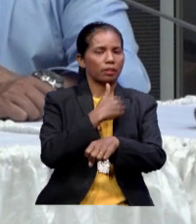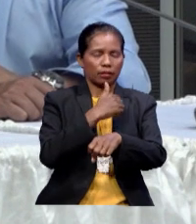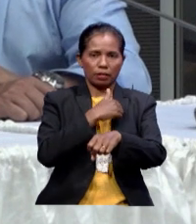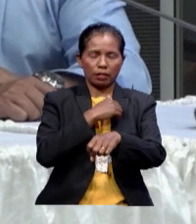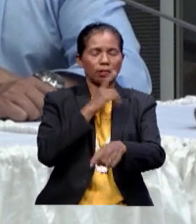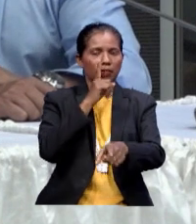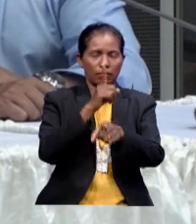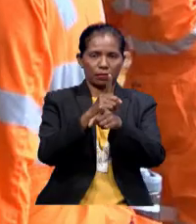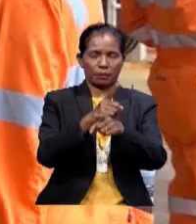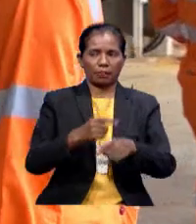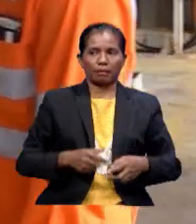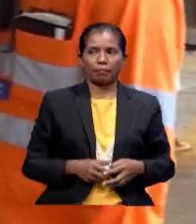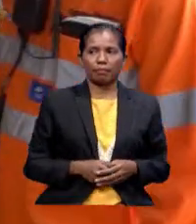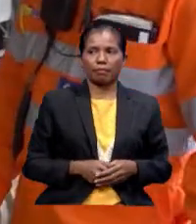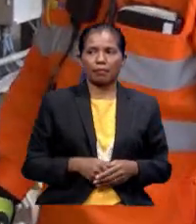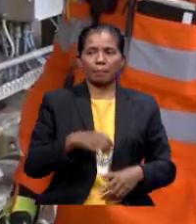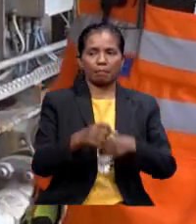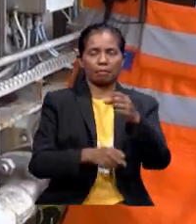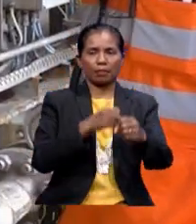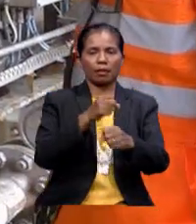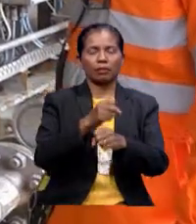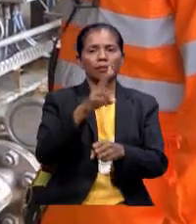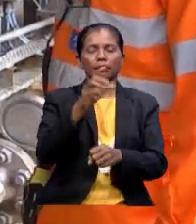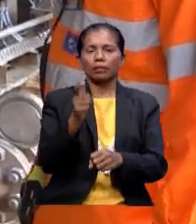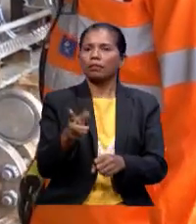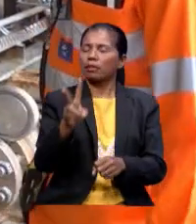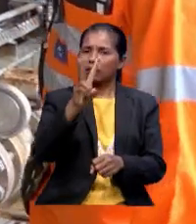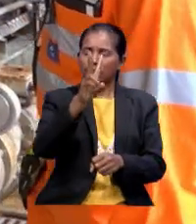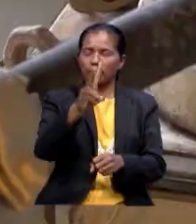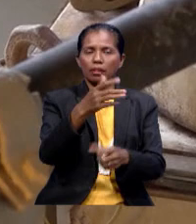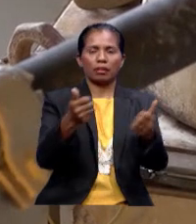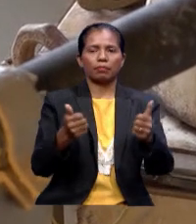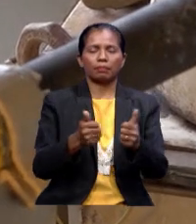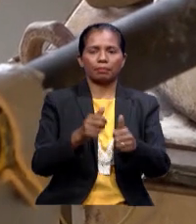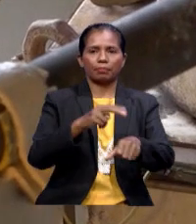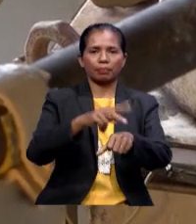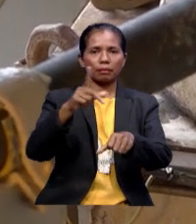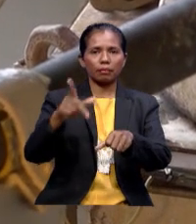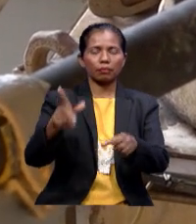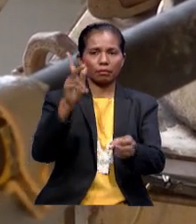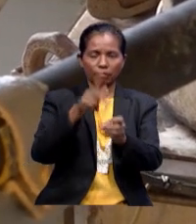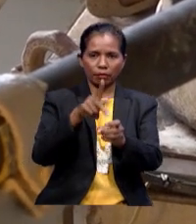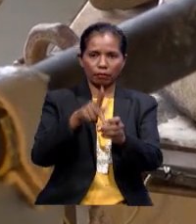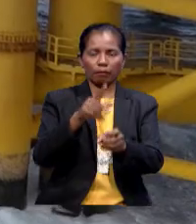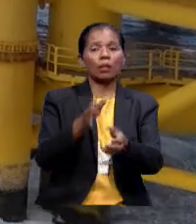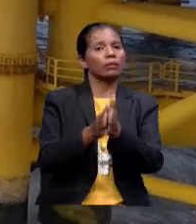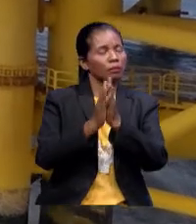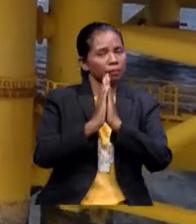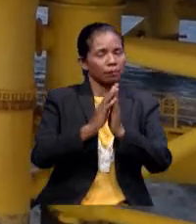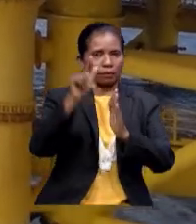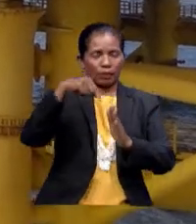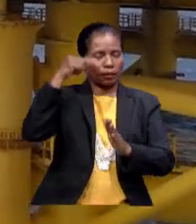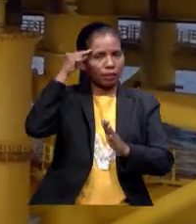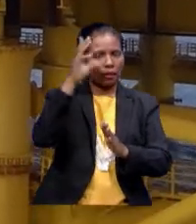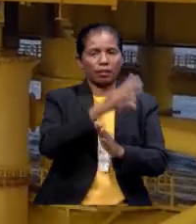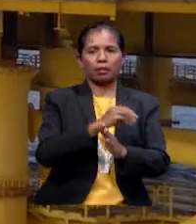diversificar. Ia tinan rihun rua rua nulu resin rua, Autoridade Nasional Petrolino Minerais, husu ona ba governo